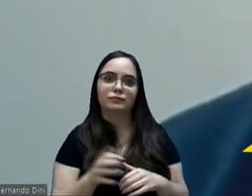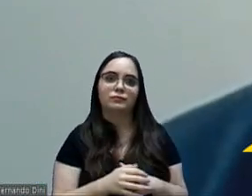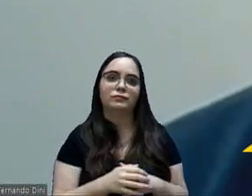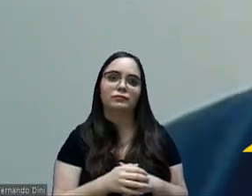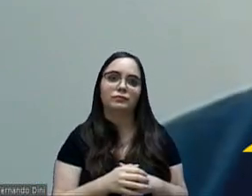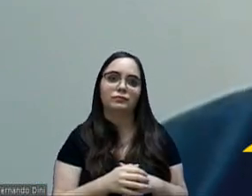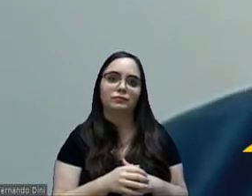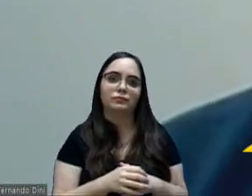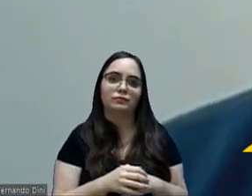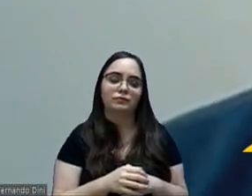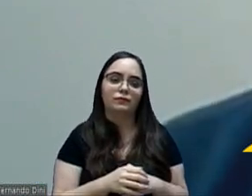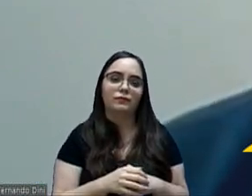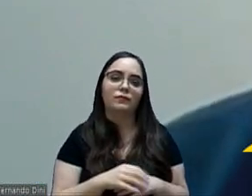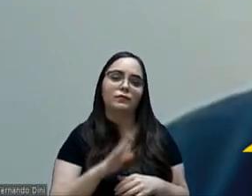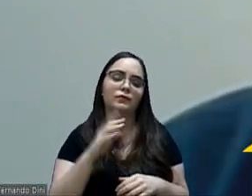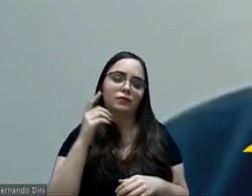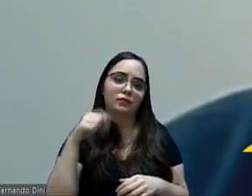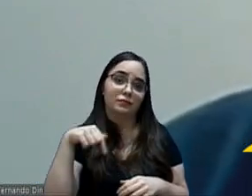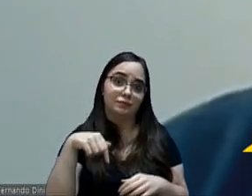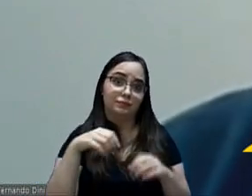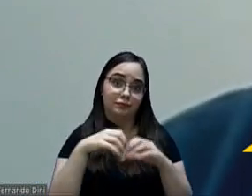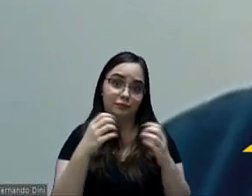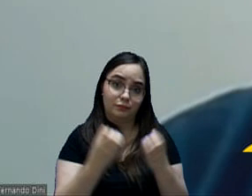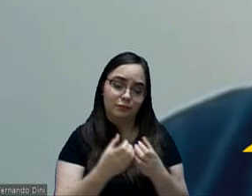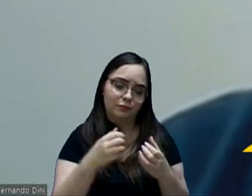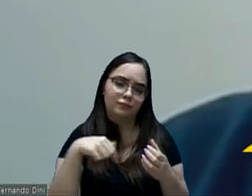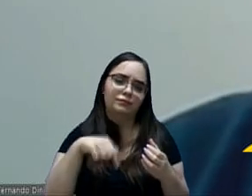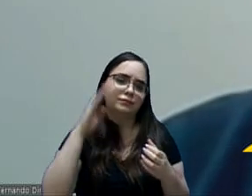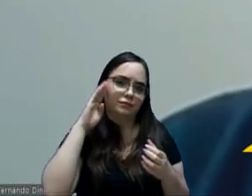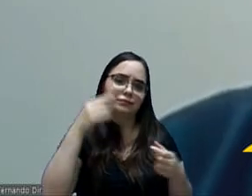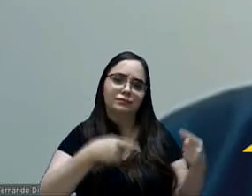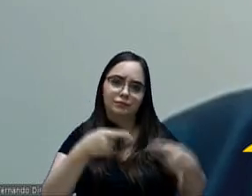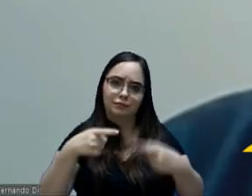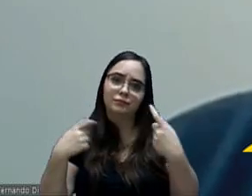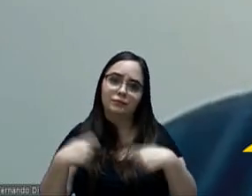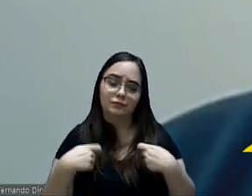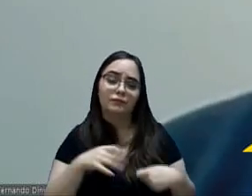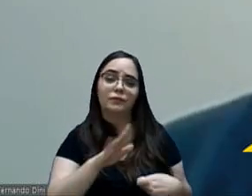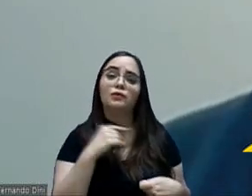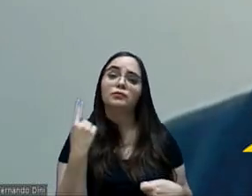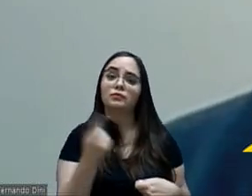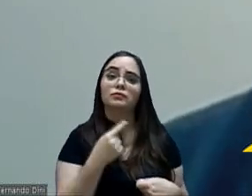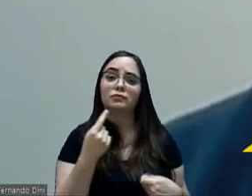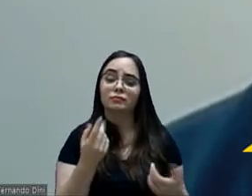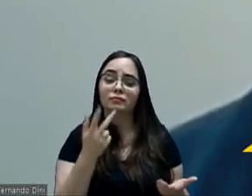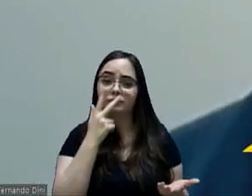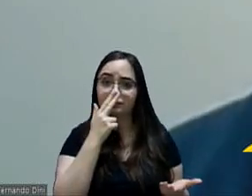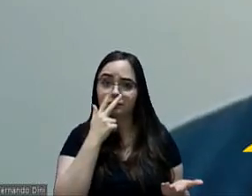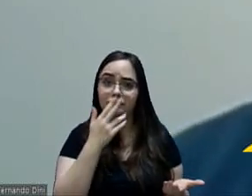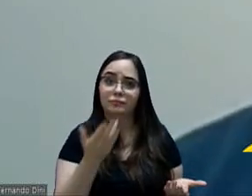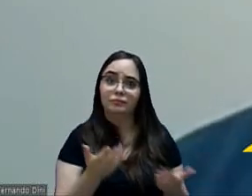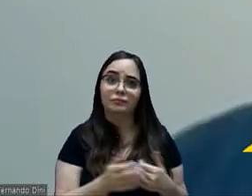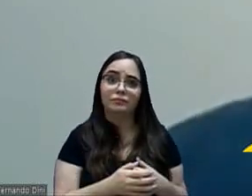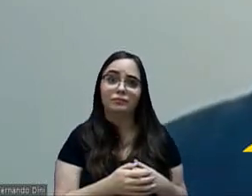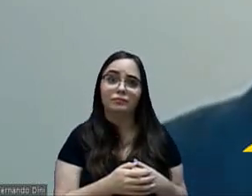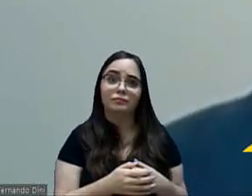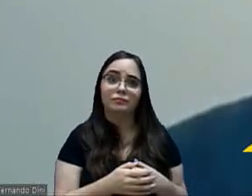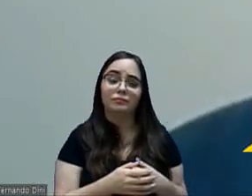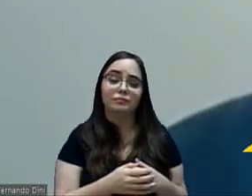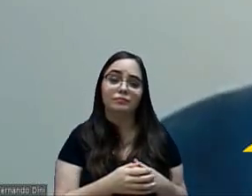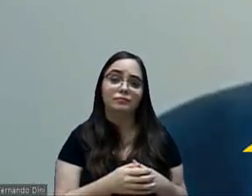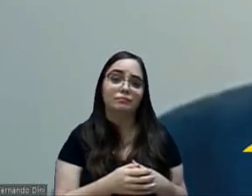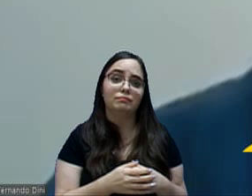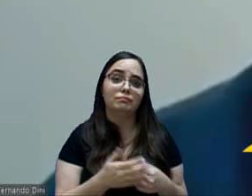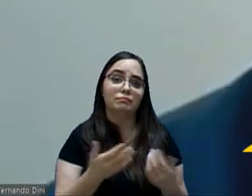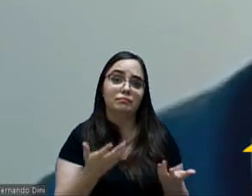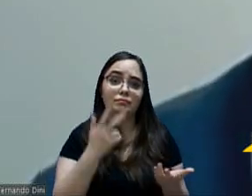e esta casa é o lugar das grandes discussões, mas, infelizmente, nós estamos chegando no momento que é a escolha